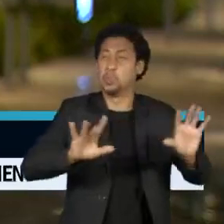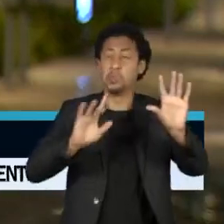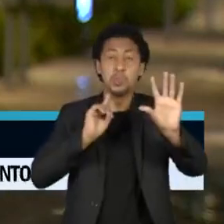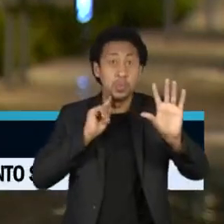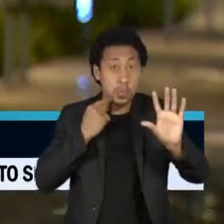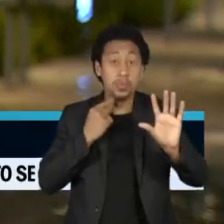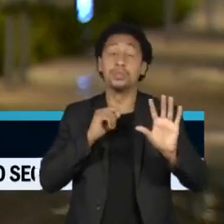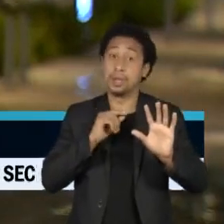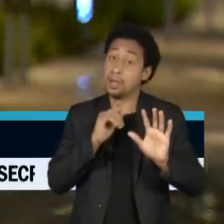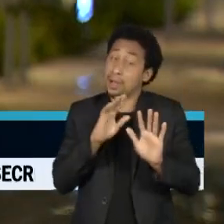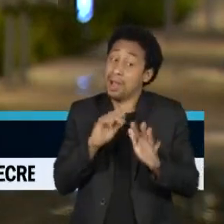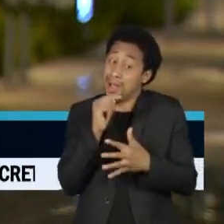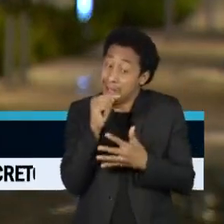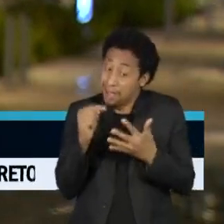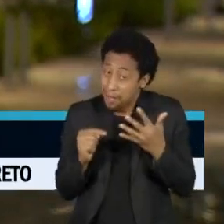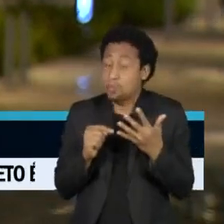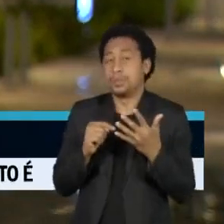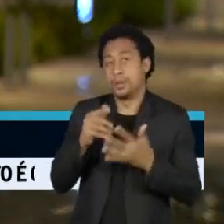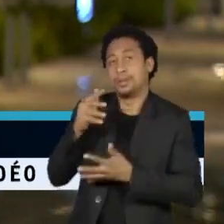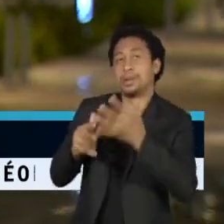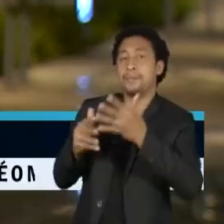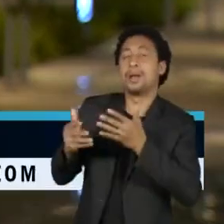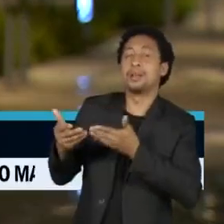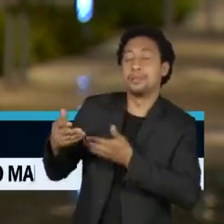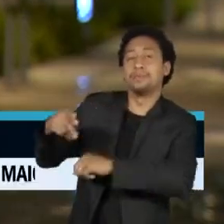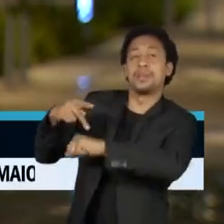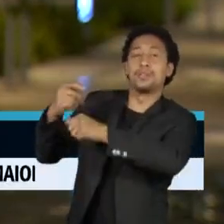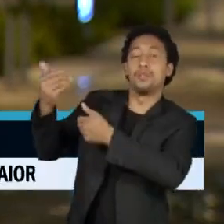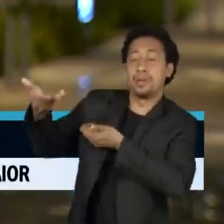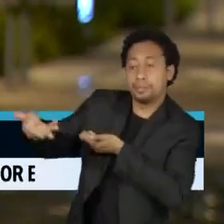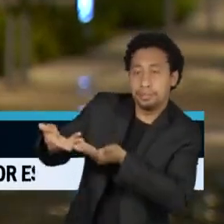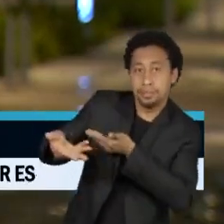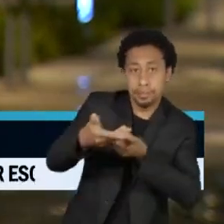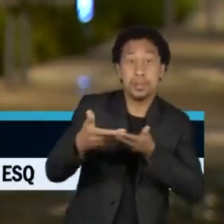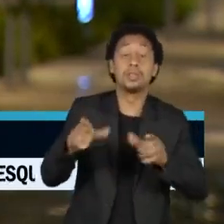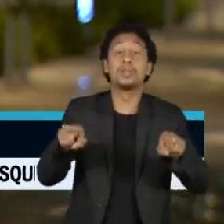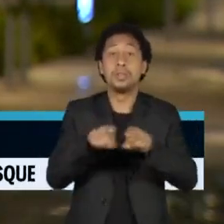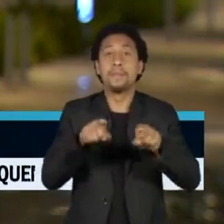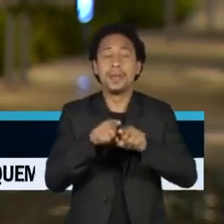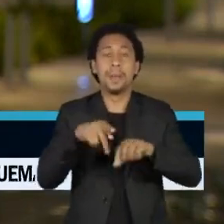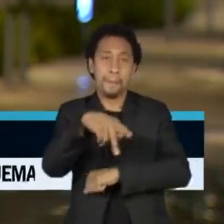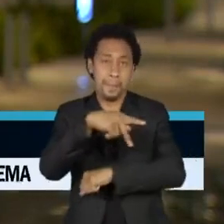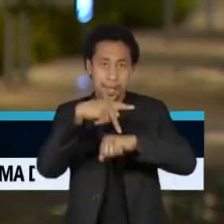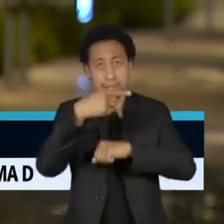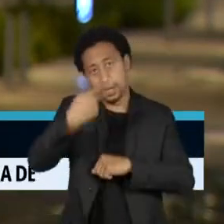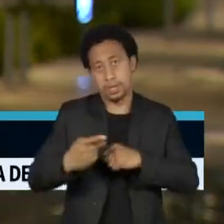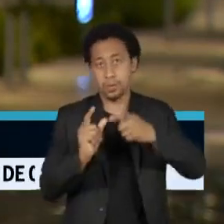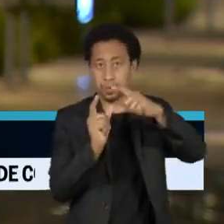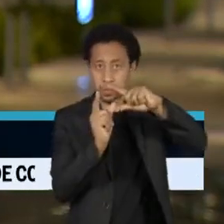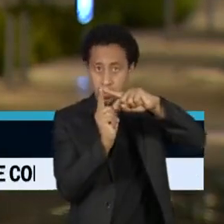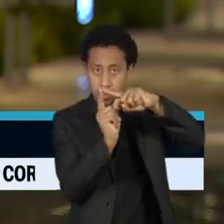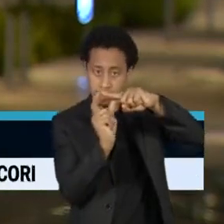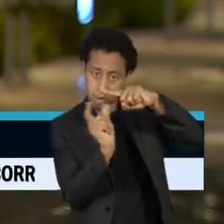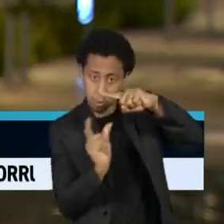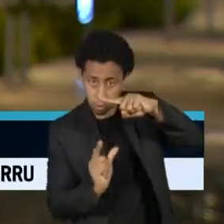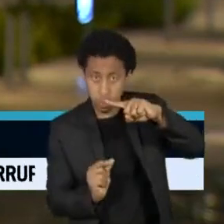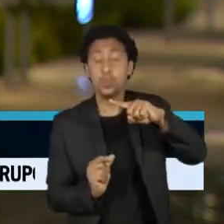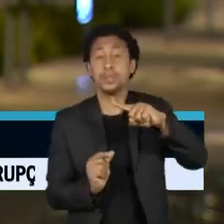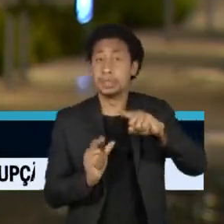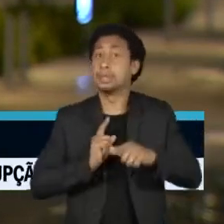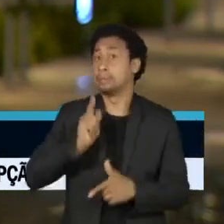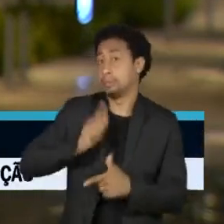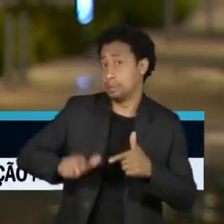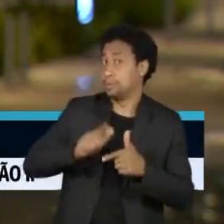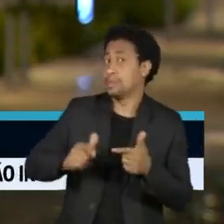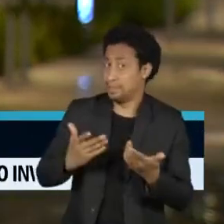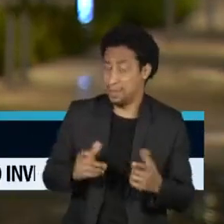relações comerciais com nações vizinhas, que fazem parte do Mercosul, são outros exemplos da perda de liderança do país. O